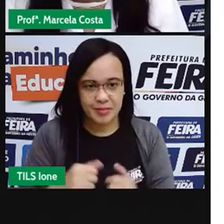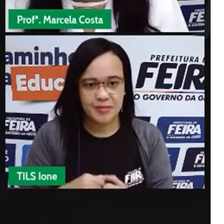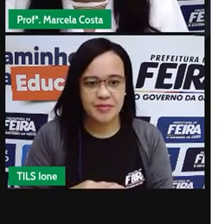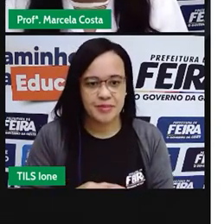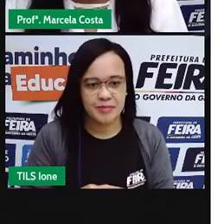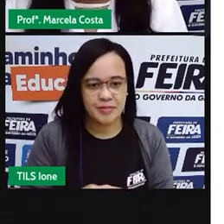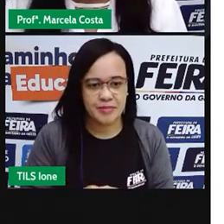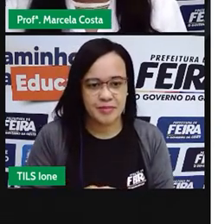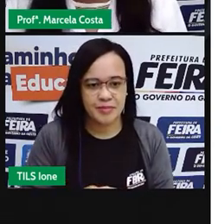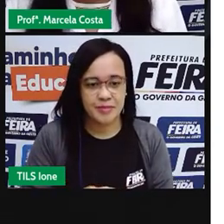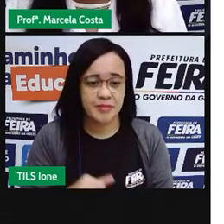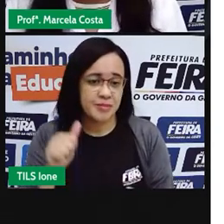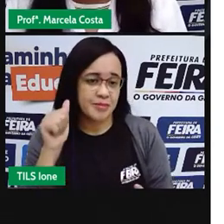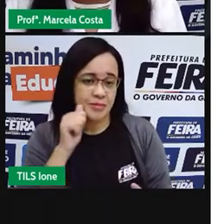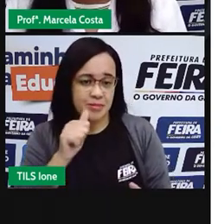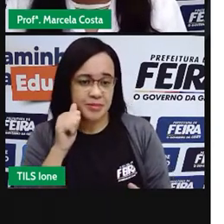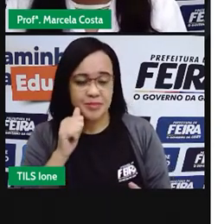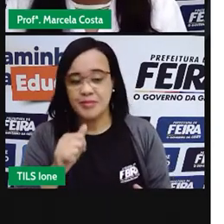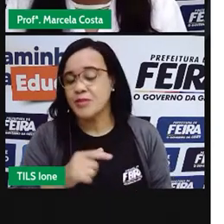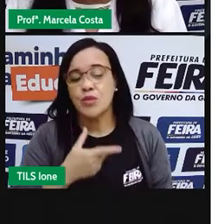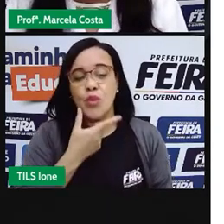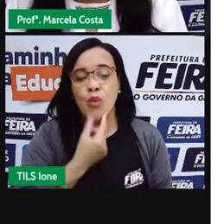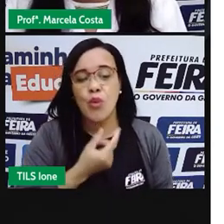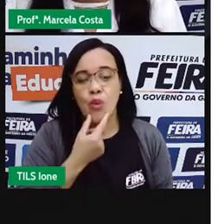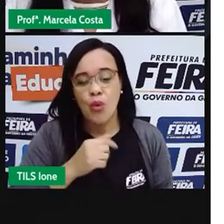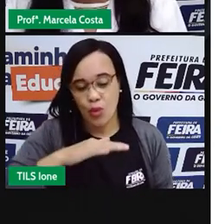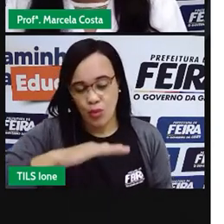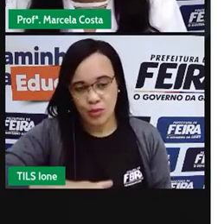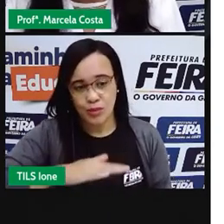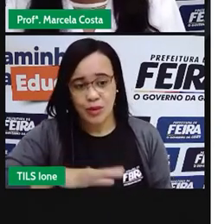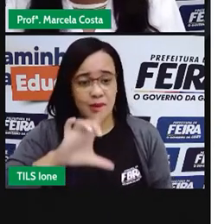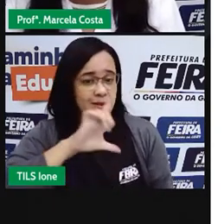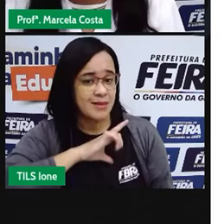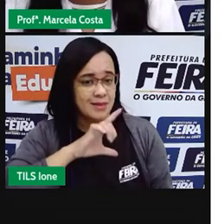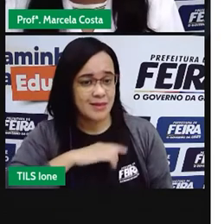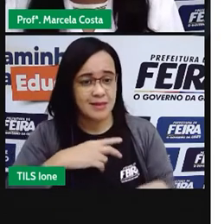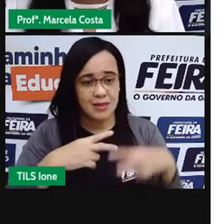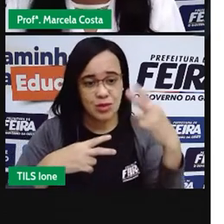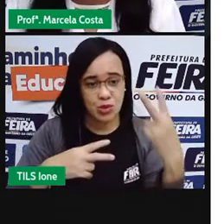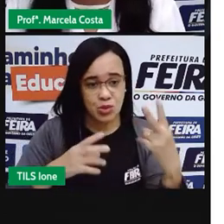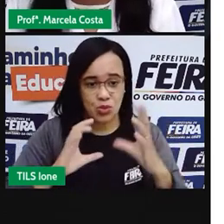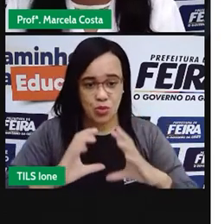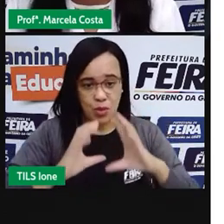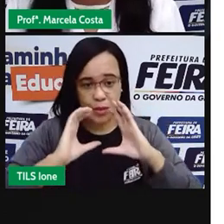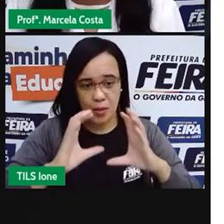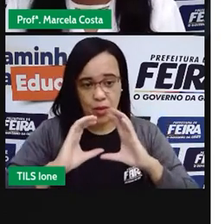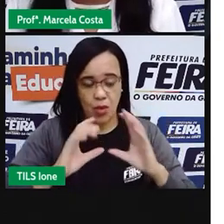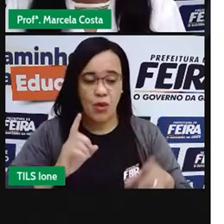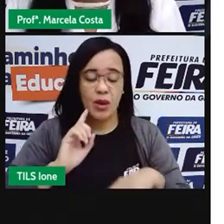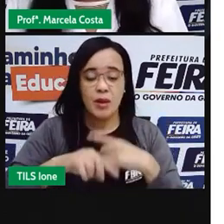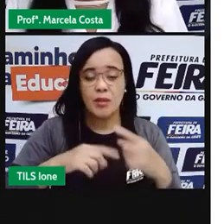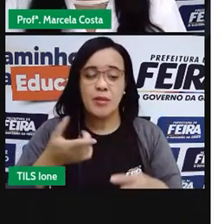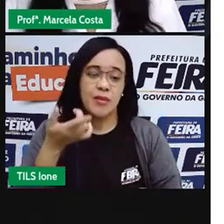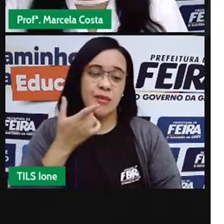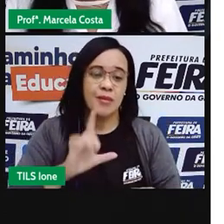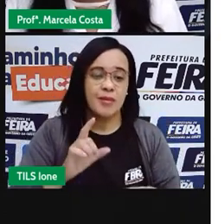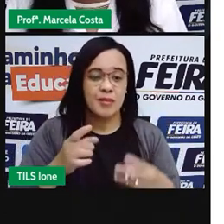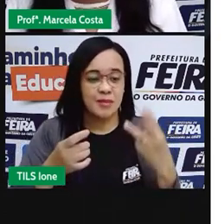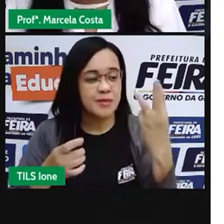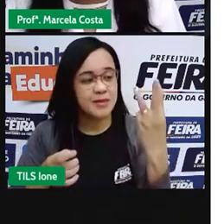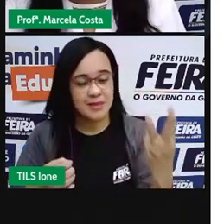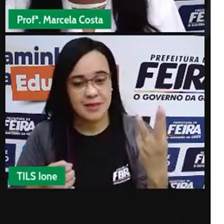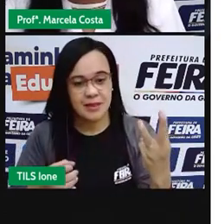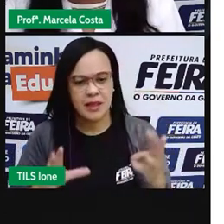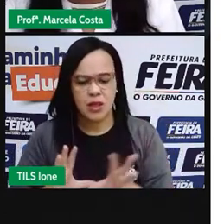Dudu tem duas bolas. Ganhou mais três da sua mãe. Quantas bolas Dudu